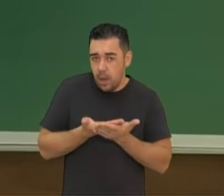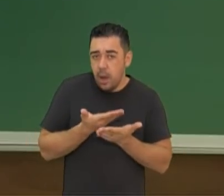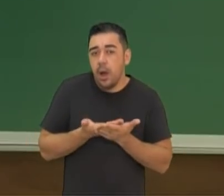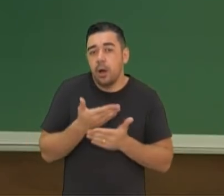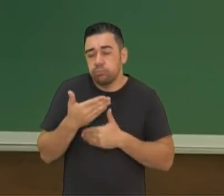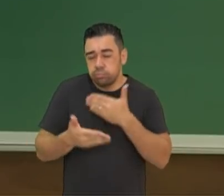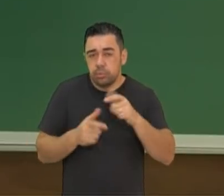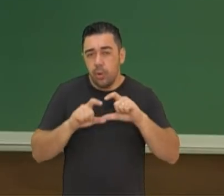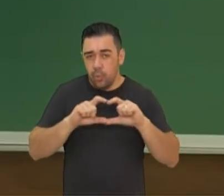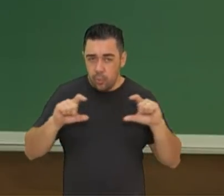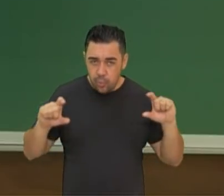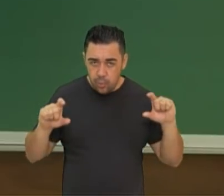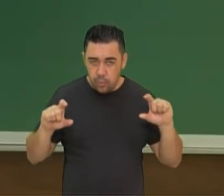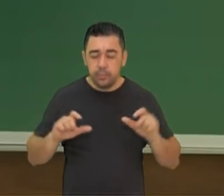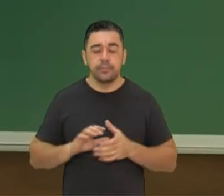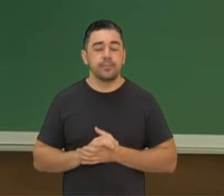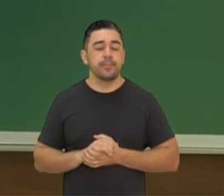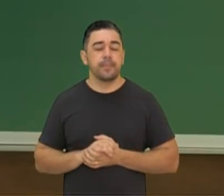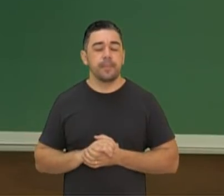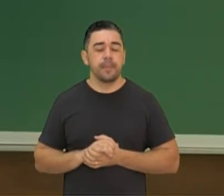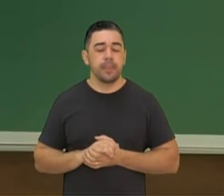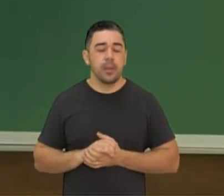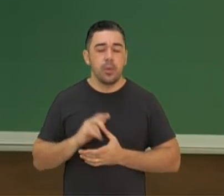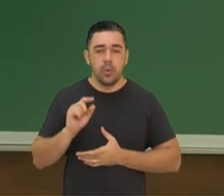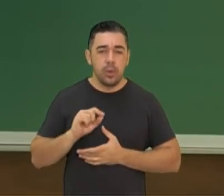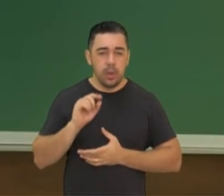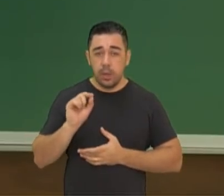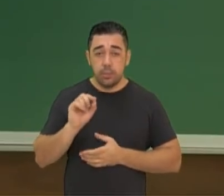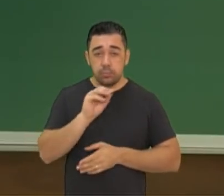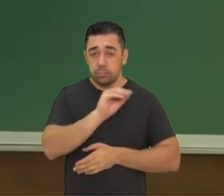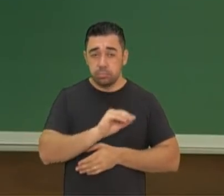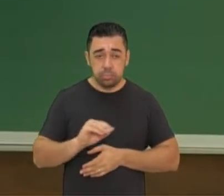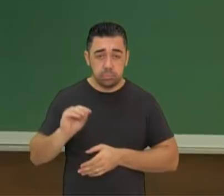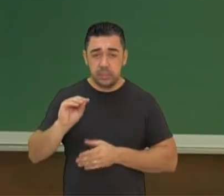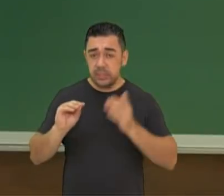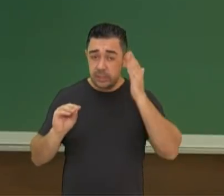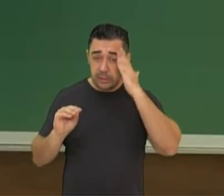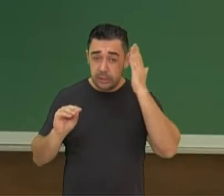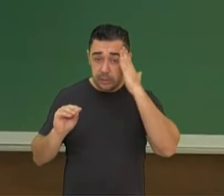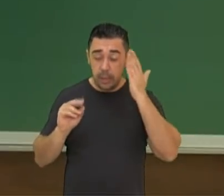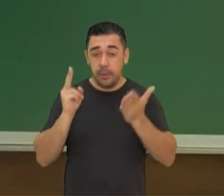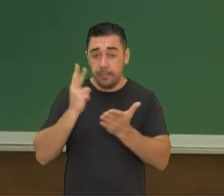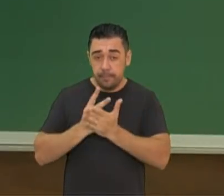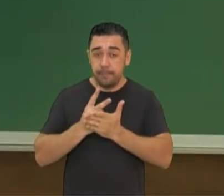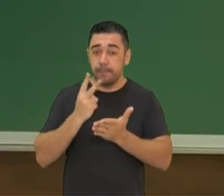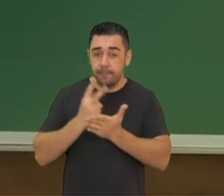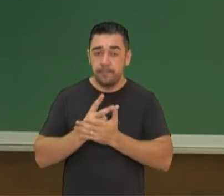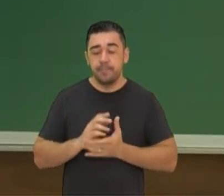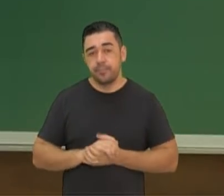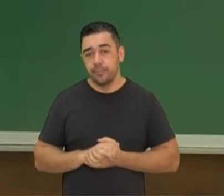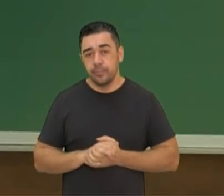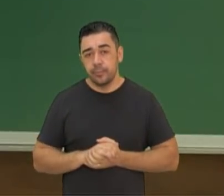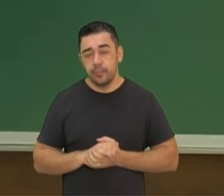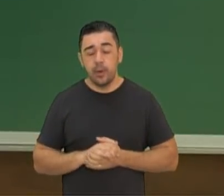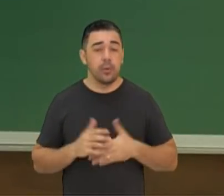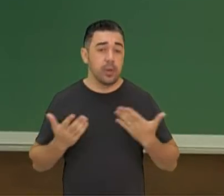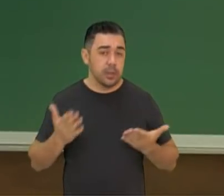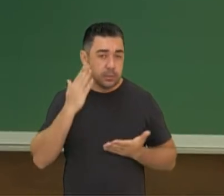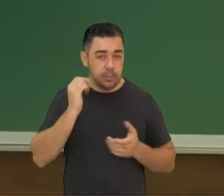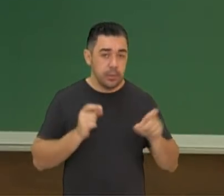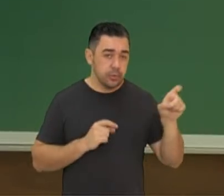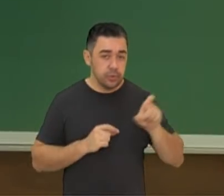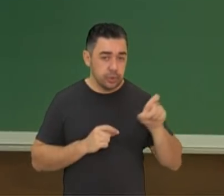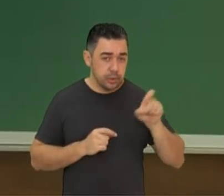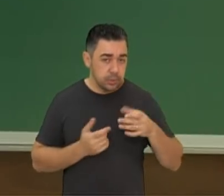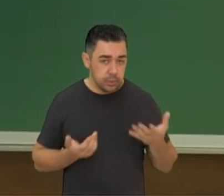aí da continuidade do conteúdo, tá? Ela traz um procedimento que a gente precisa saber fazer sempre. Eu quero resolver o valor do x